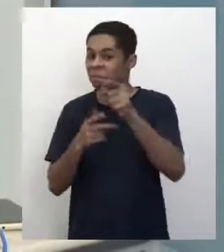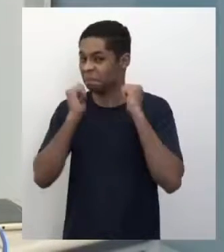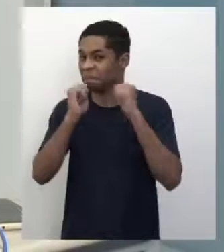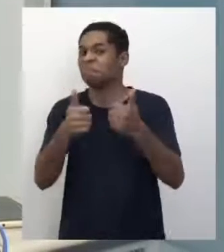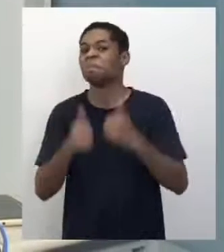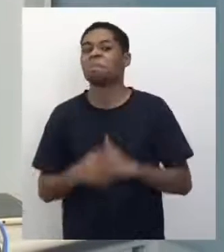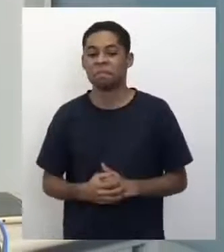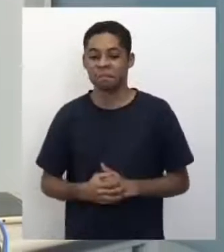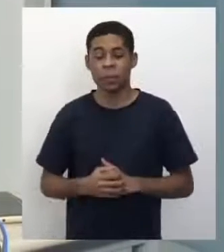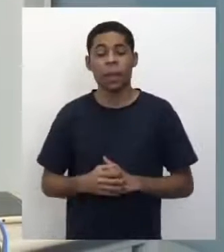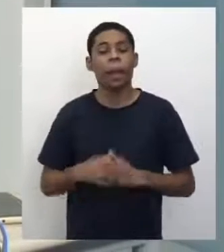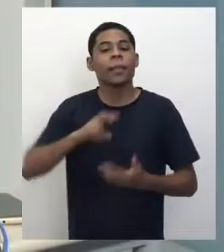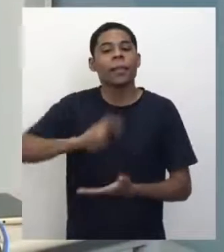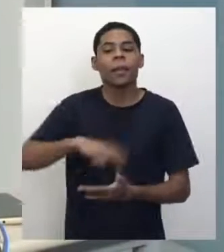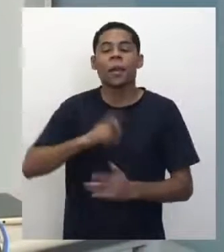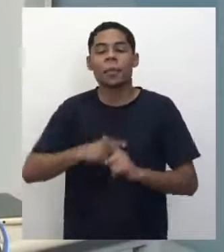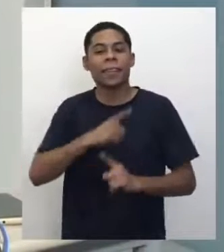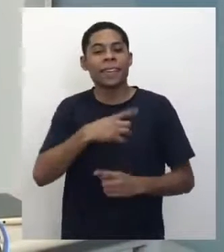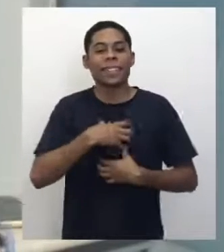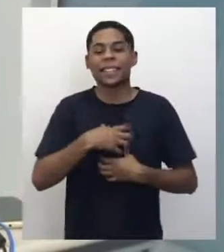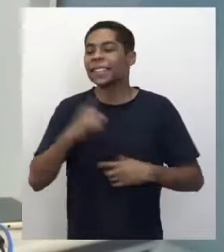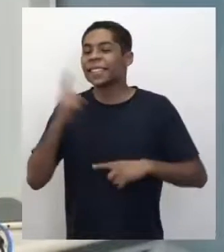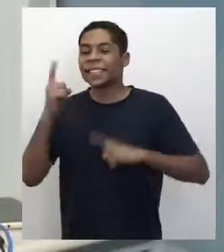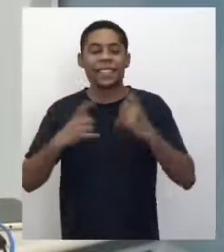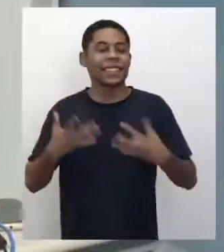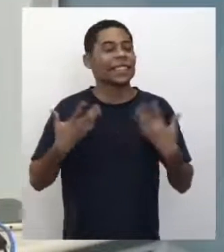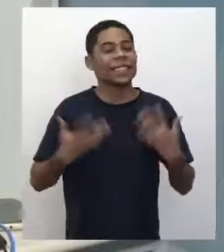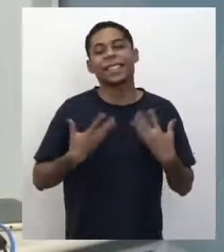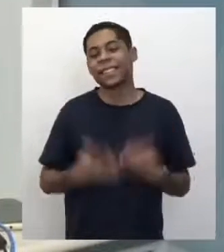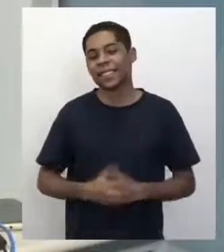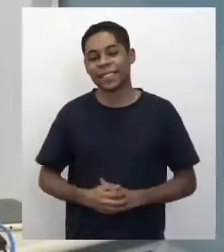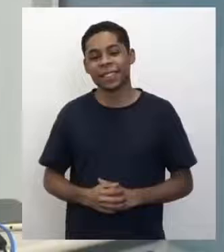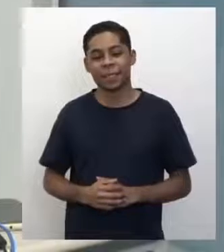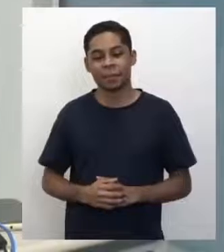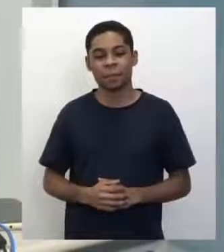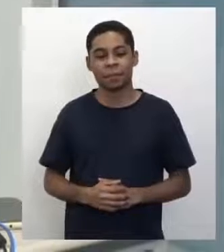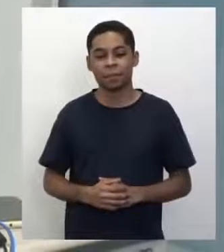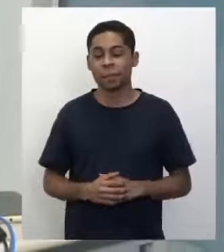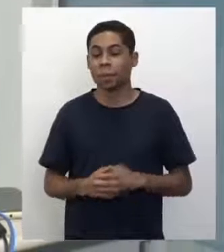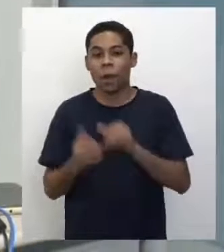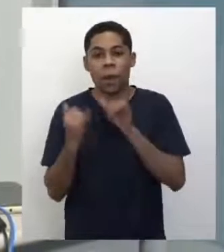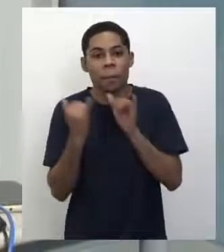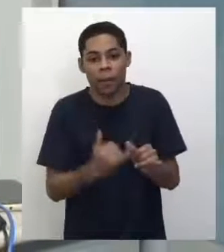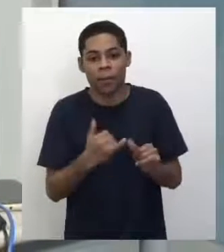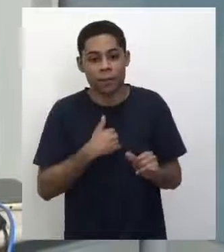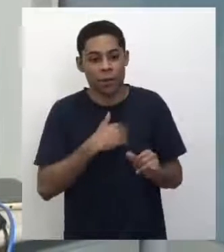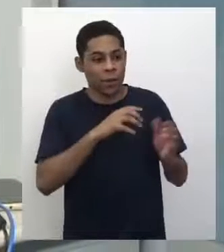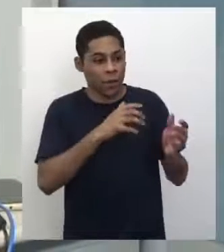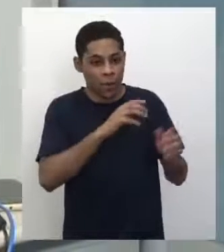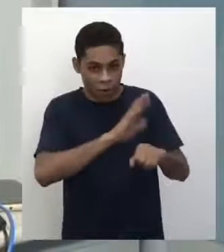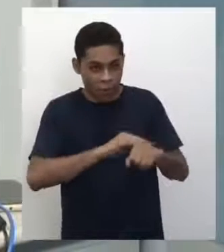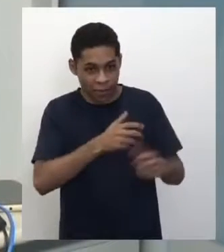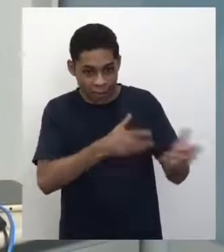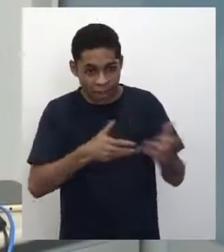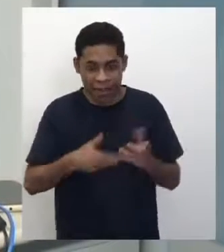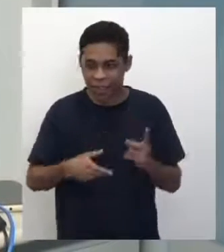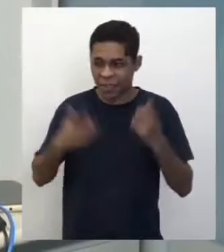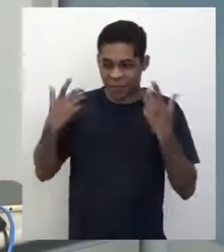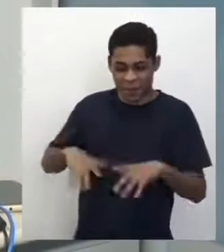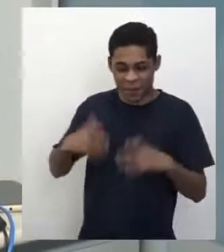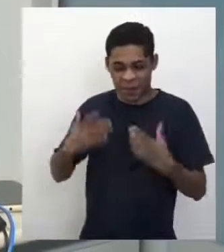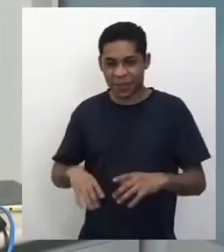ele é introvertido. Ai, Zeni, pior que é. Nunca mais, quando eu convidar ele para vir, ele vai querer vir.